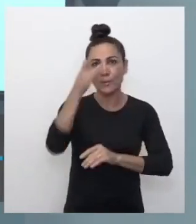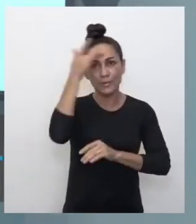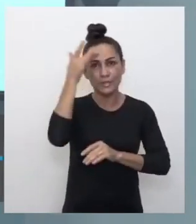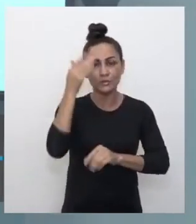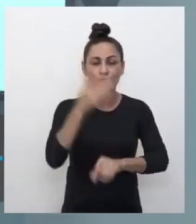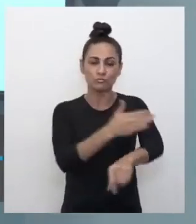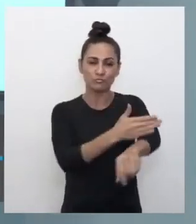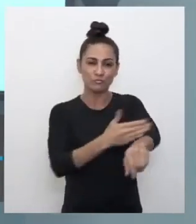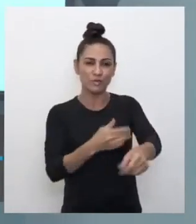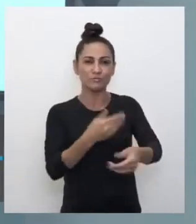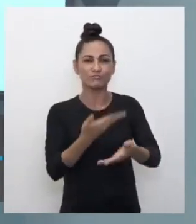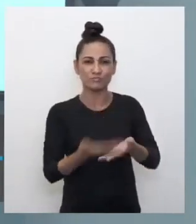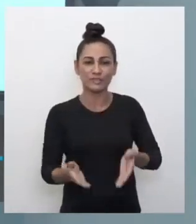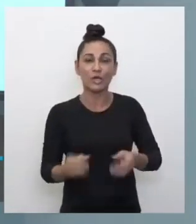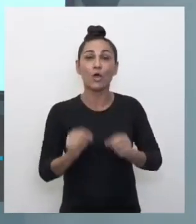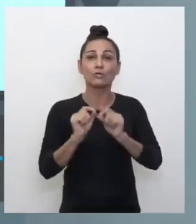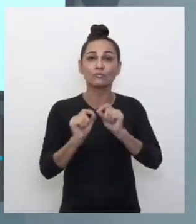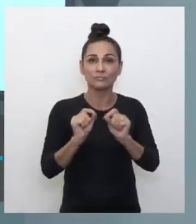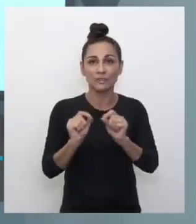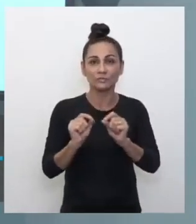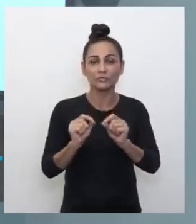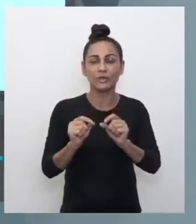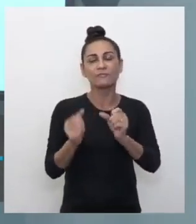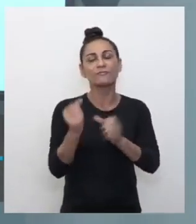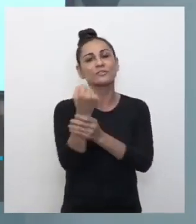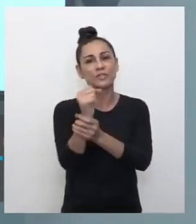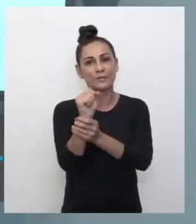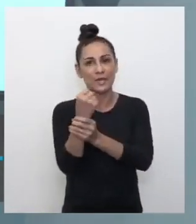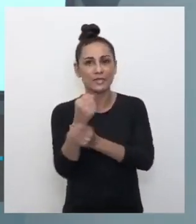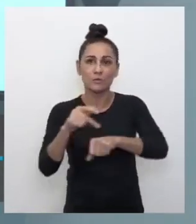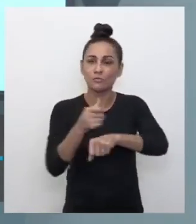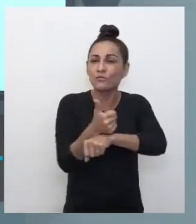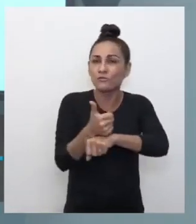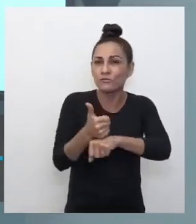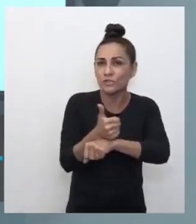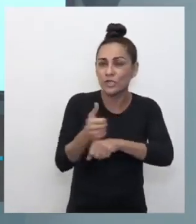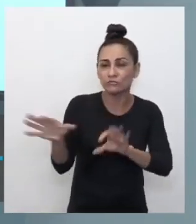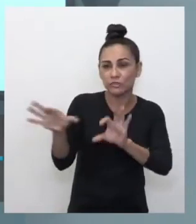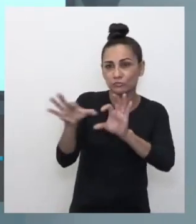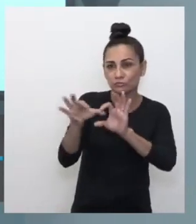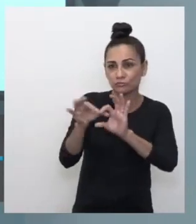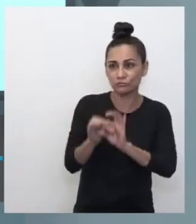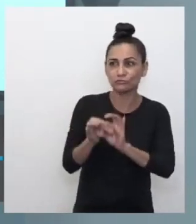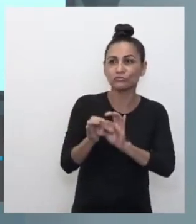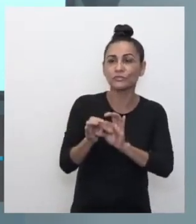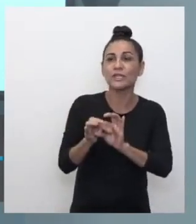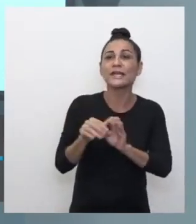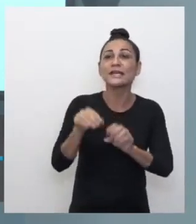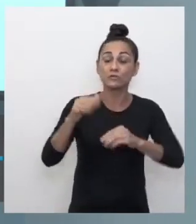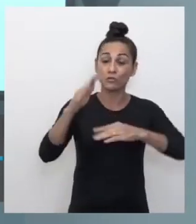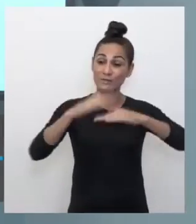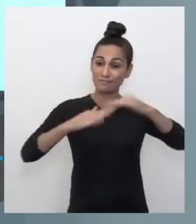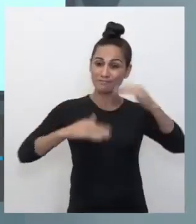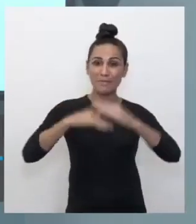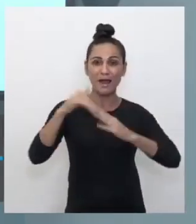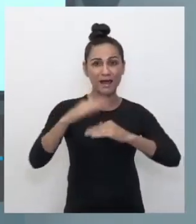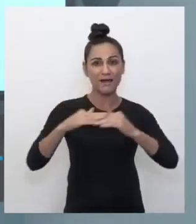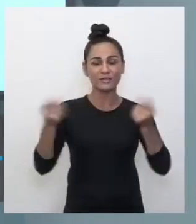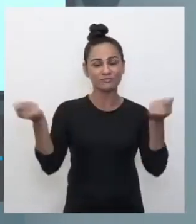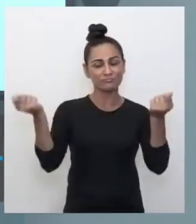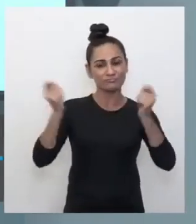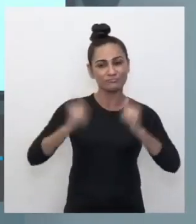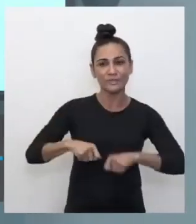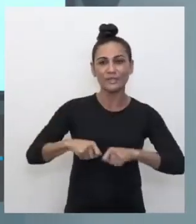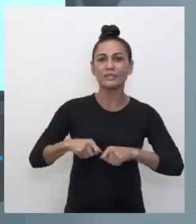aí, né, fisioterapeutas, enfim. Então, são profissionais que se unem as suas habilidades para propor aí